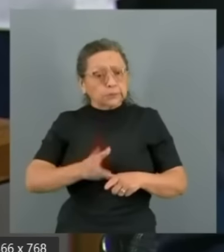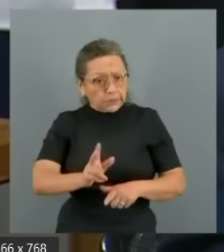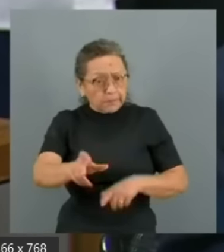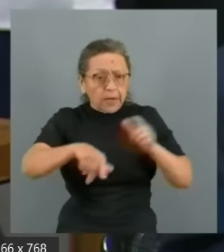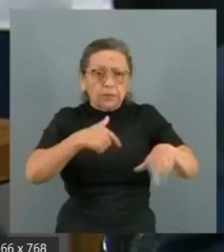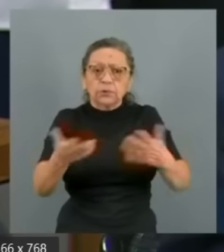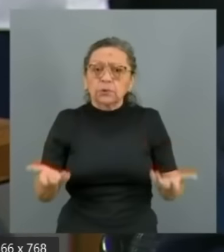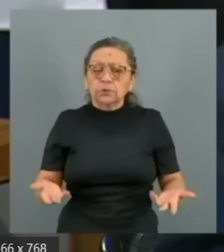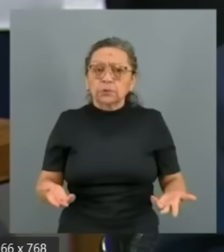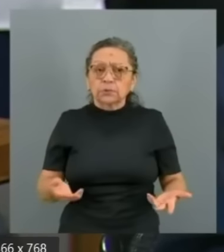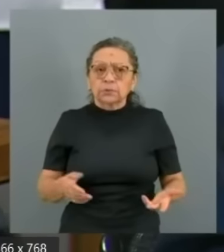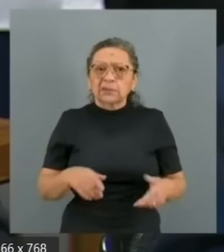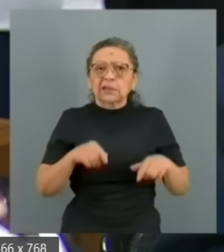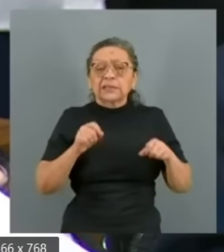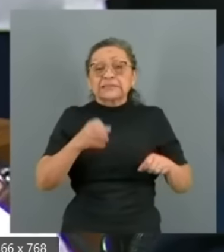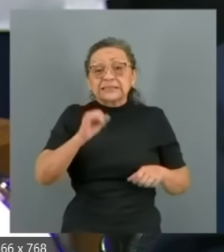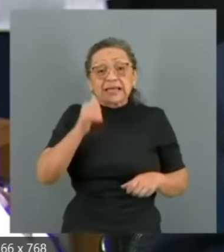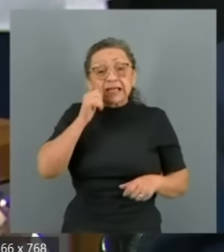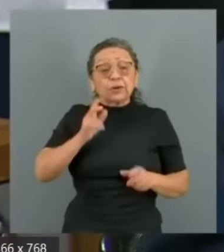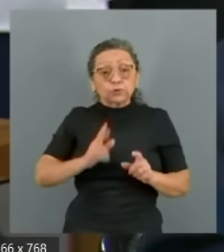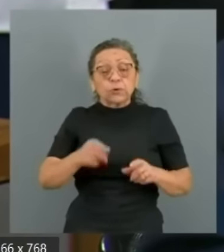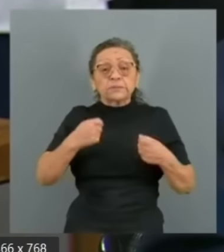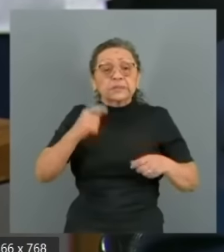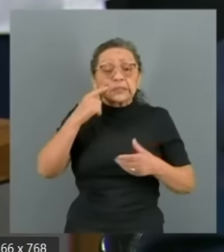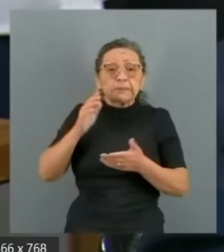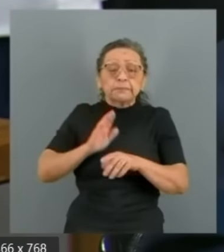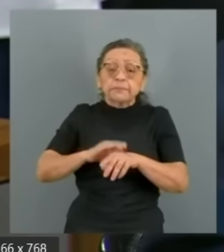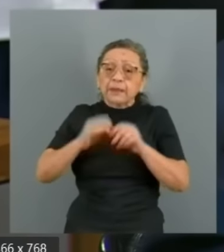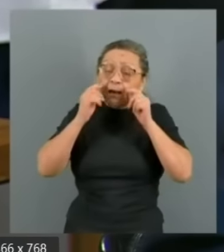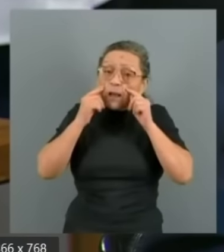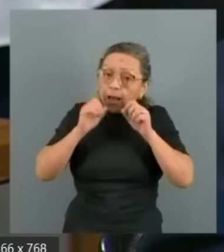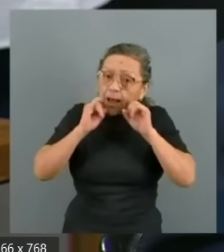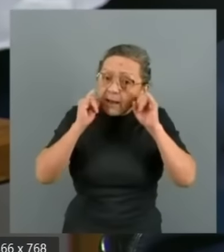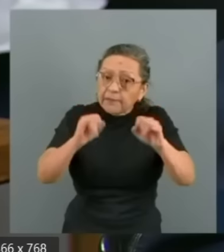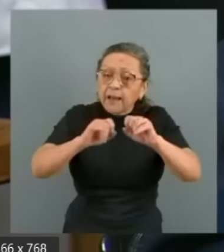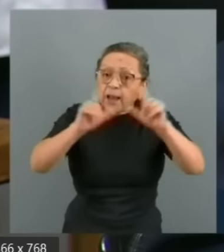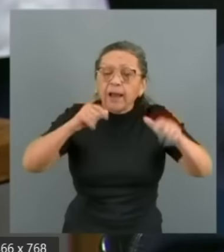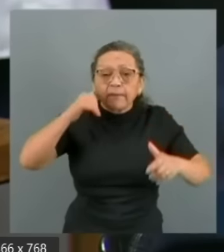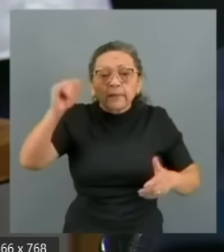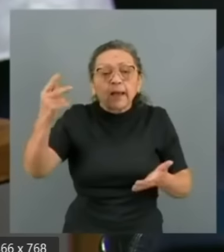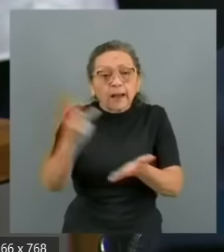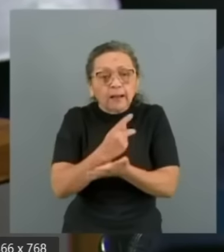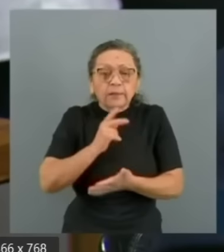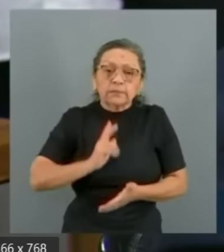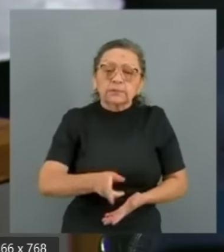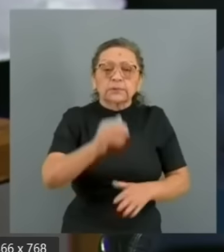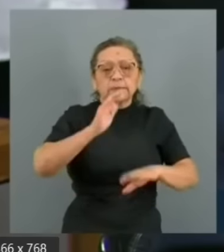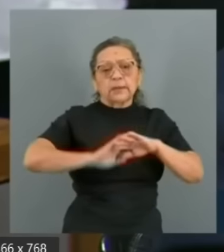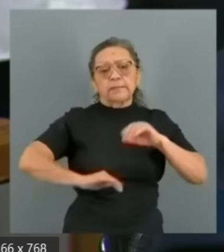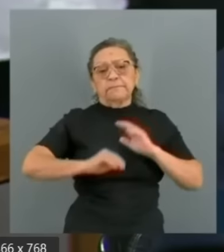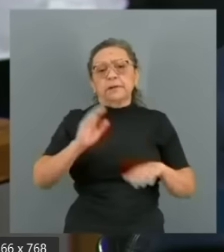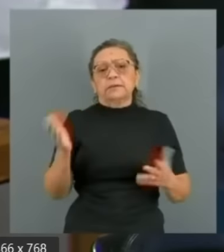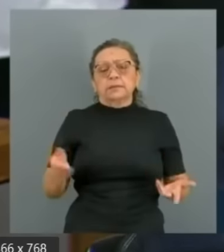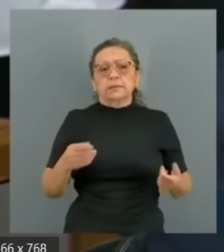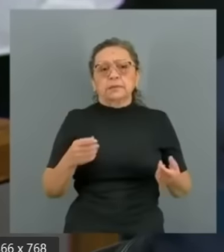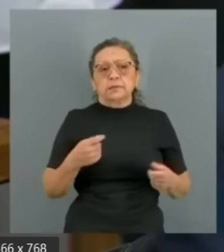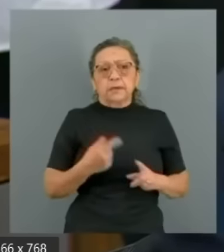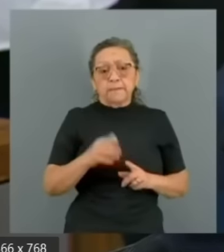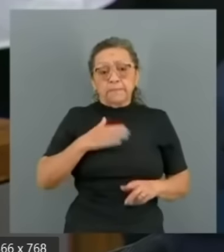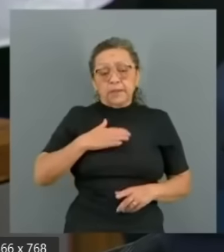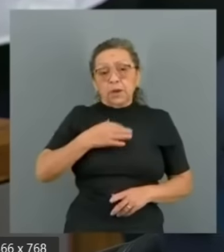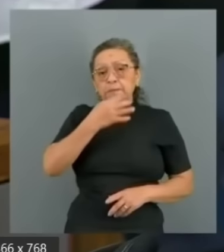continuou. E se ela continuou, tem que se pelo menos alertar para evitar que haja a continuidade da prática, que, na minha